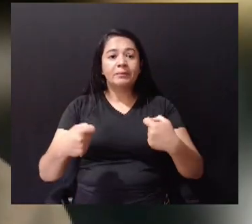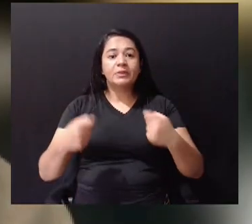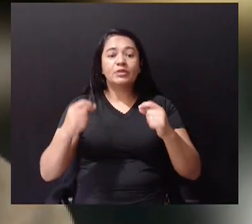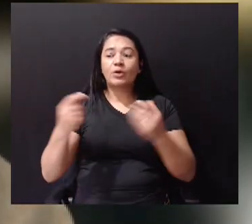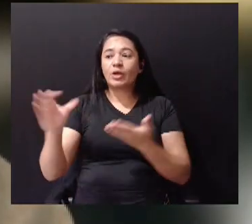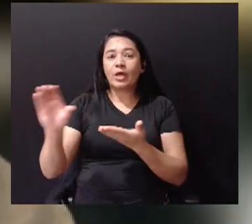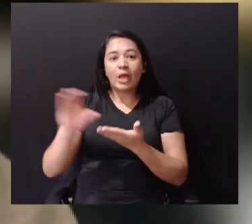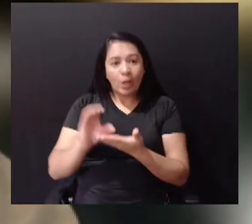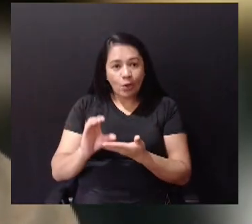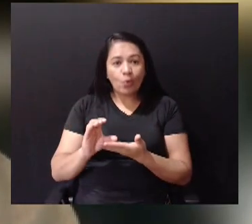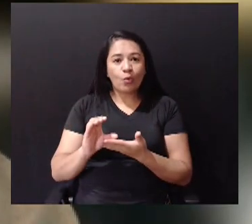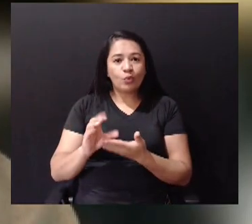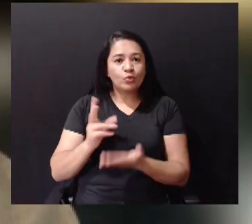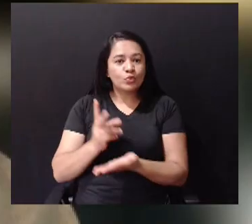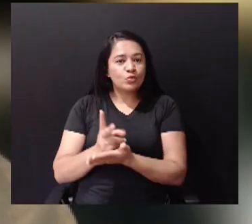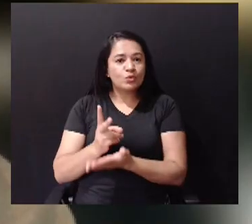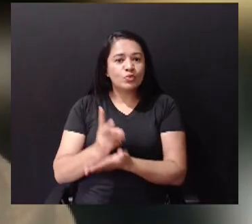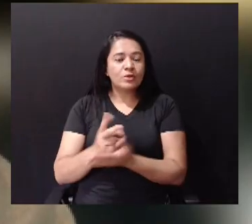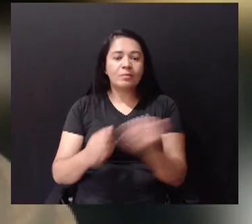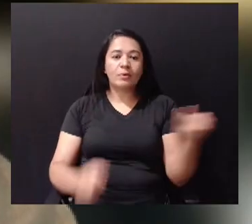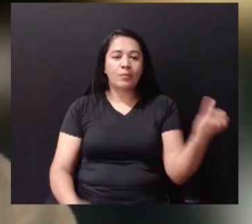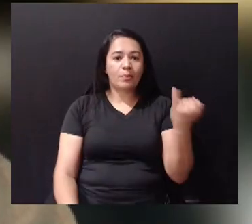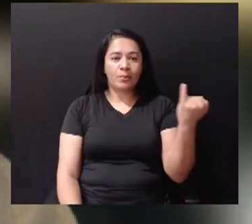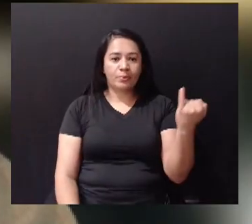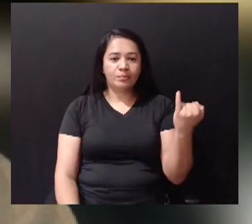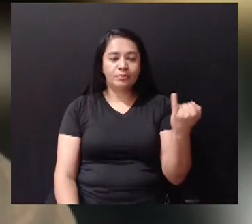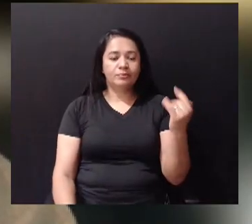sempre importantes, e a pressão toda para que